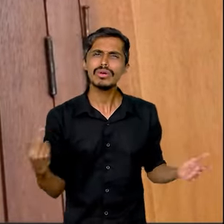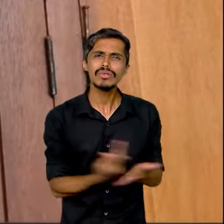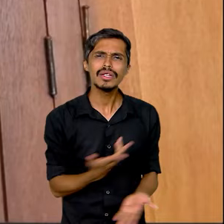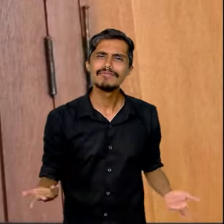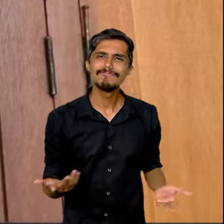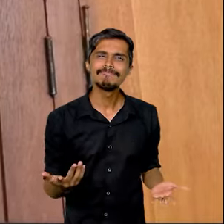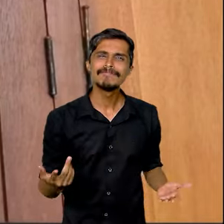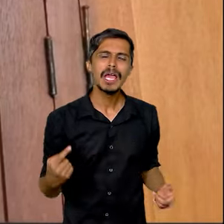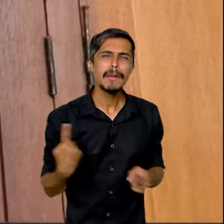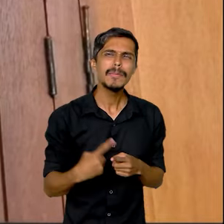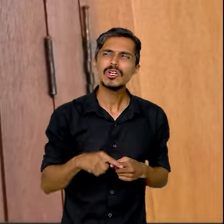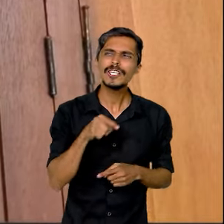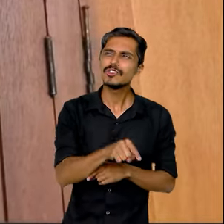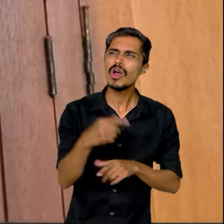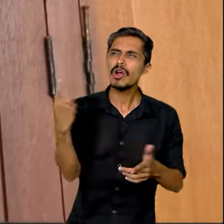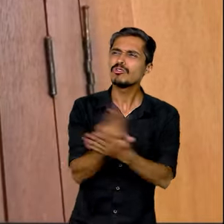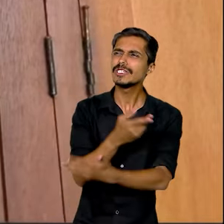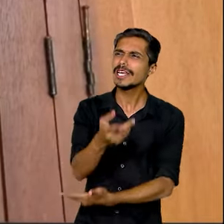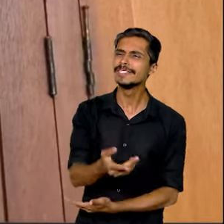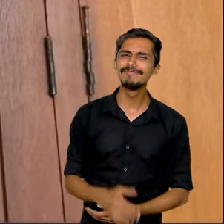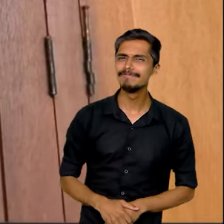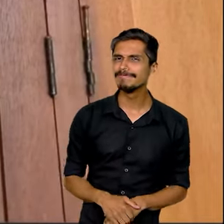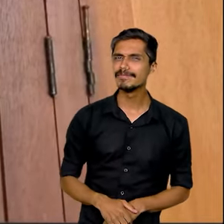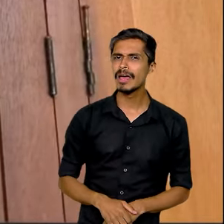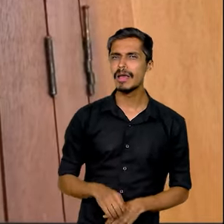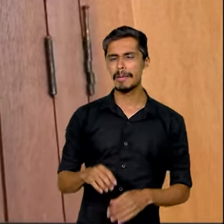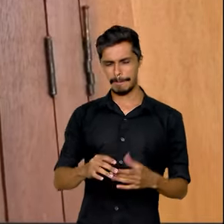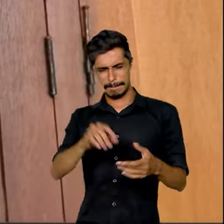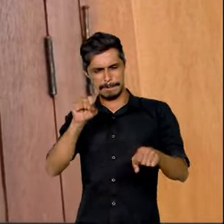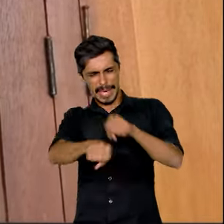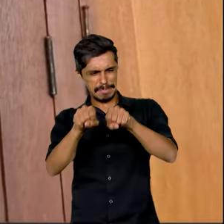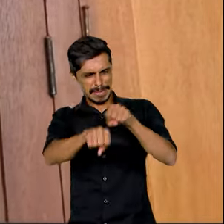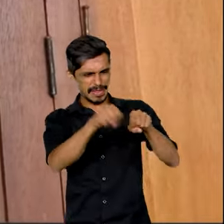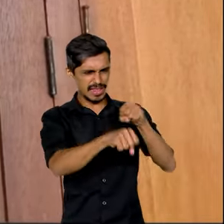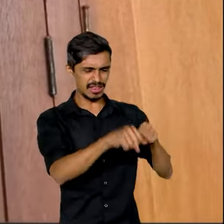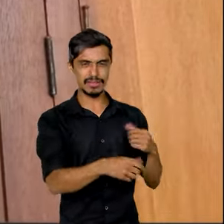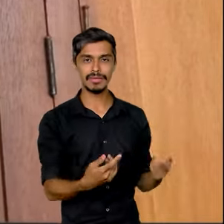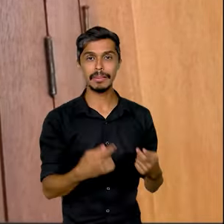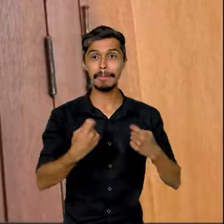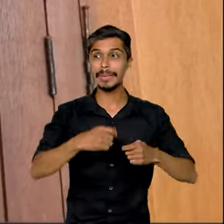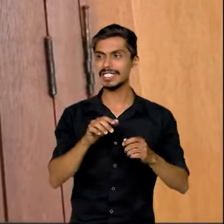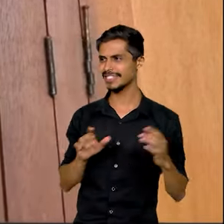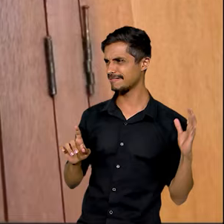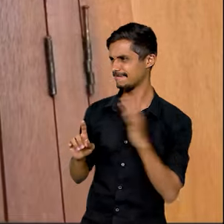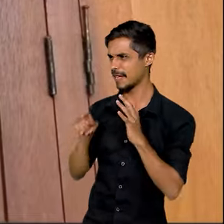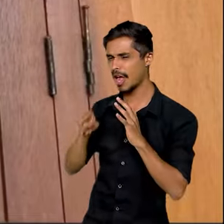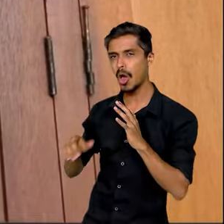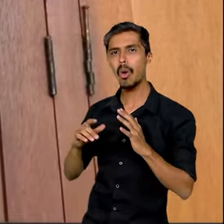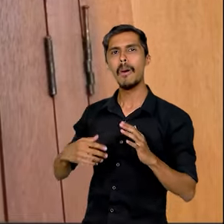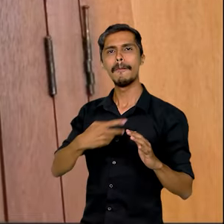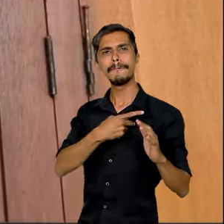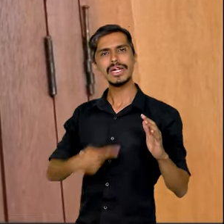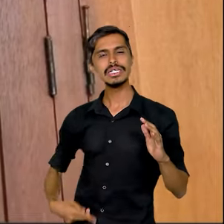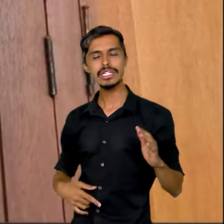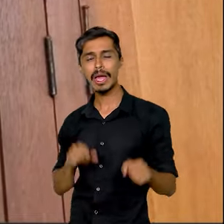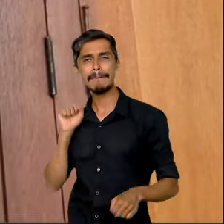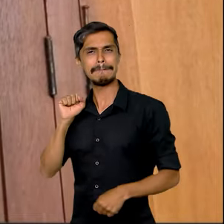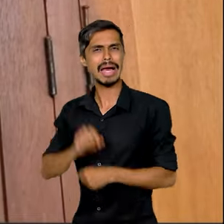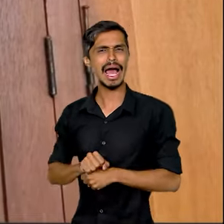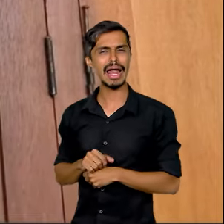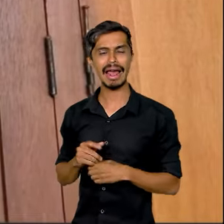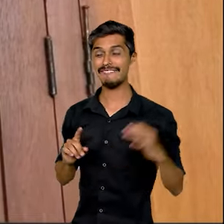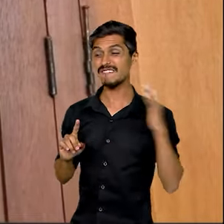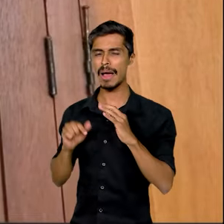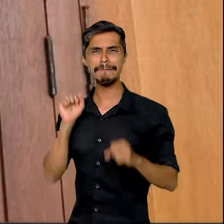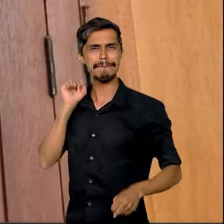por que isso acontece? Por que isso acontece? Uma matança desse momento devia fazer o presidente da República parar.